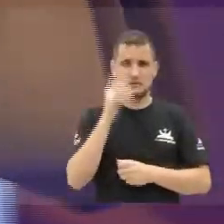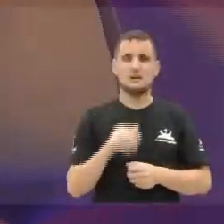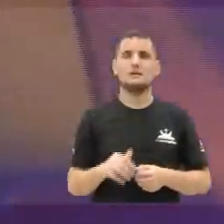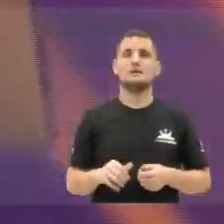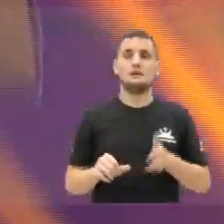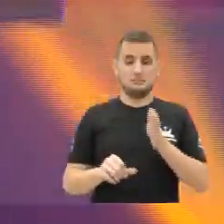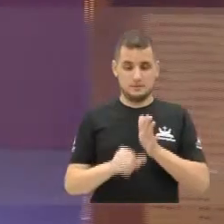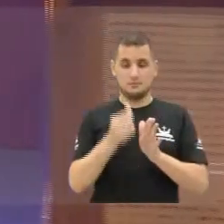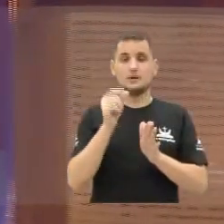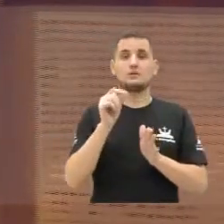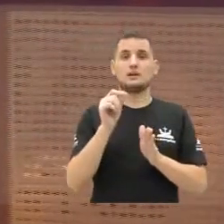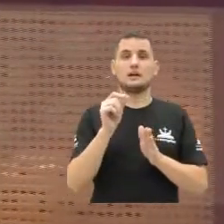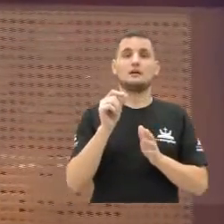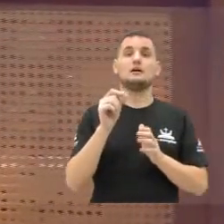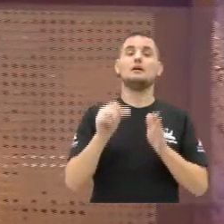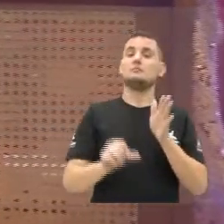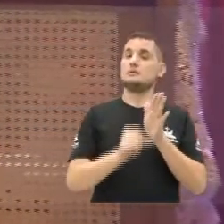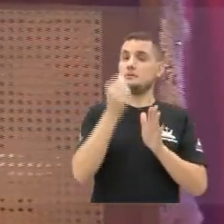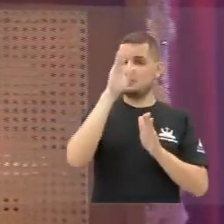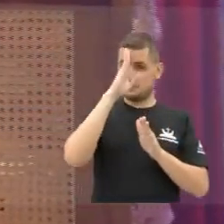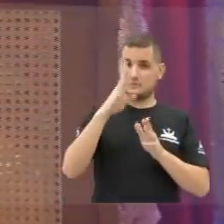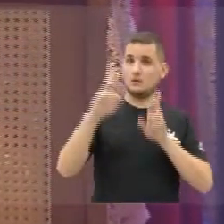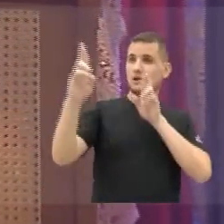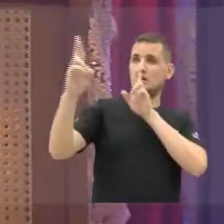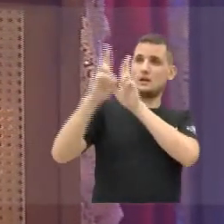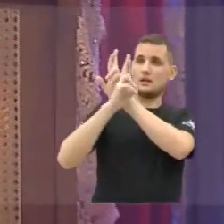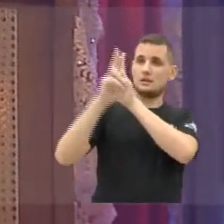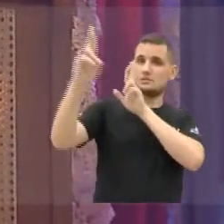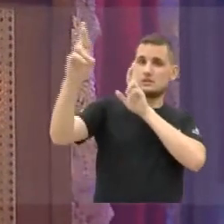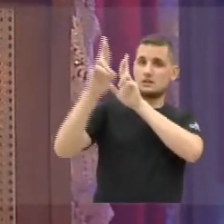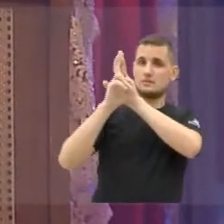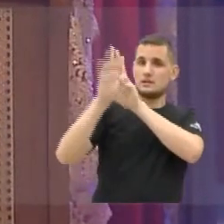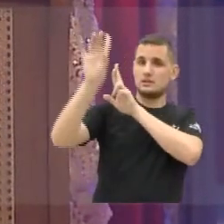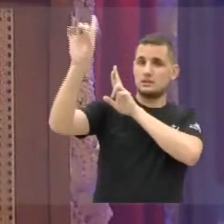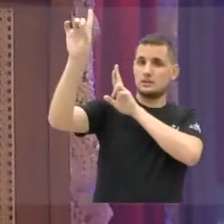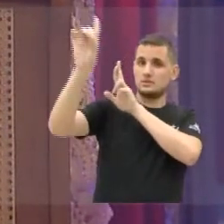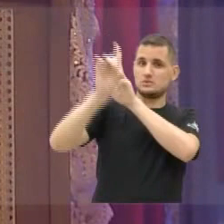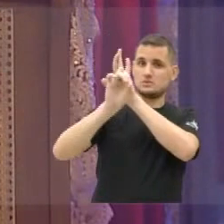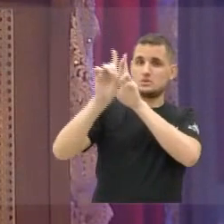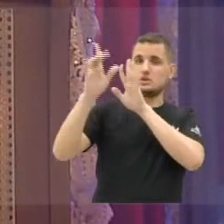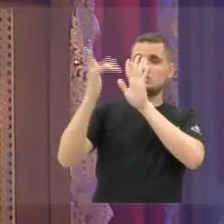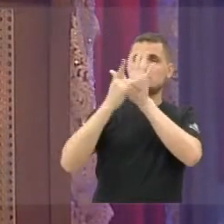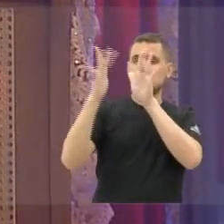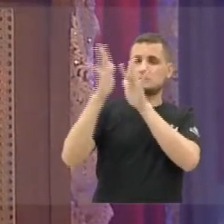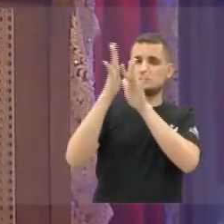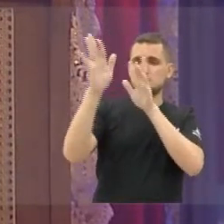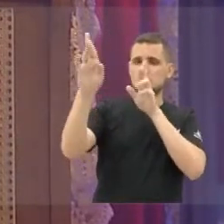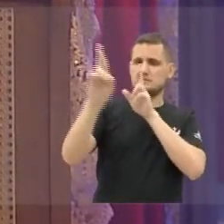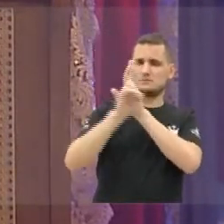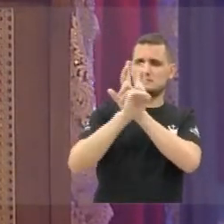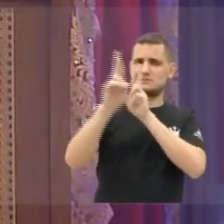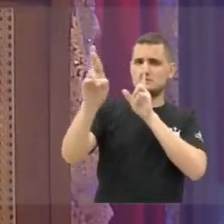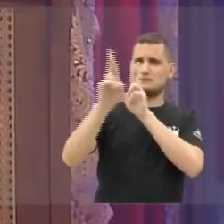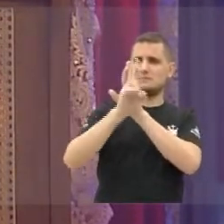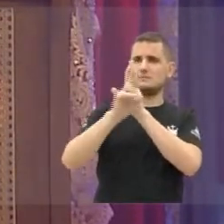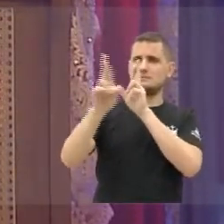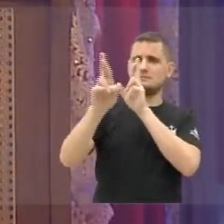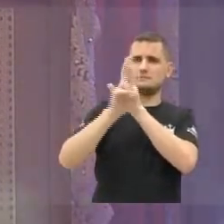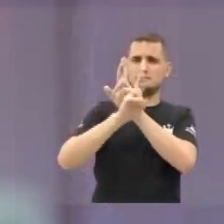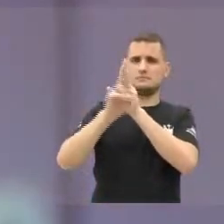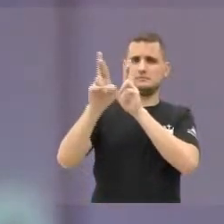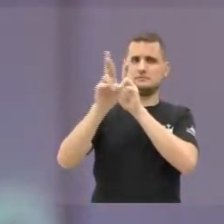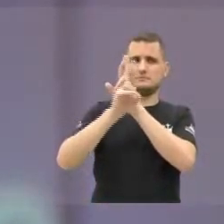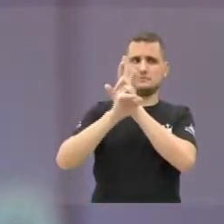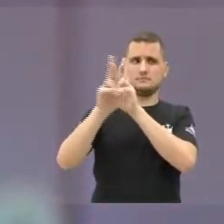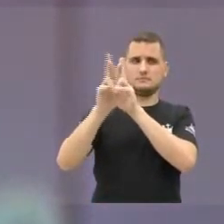preste atenção, com Ele. Você foi feito para o relacionamento com Jesus. Você foi feito para o relacionamento com Deus.